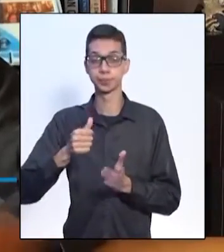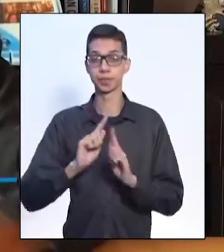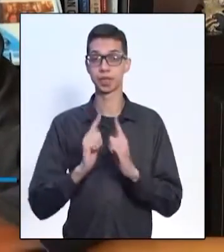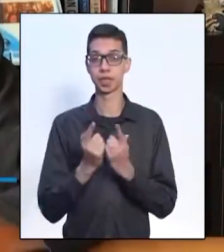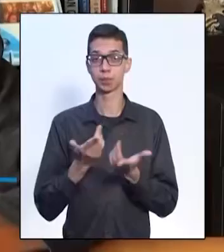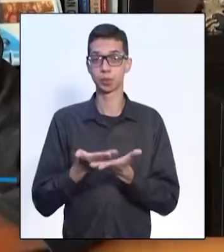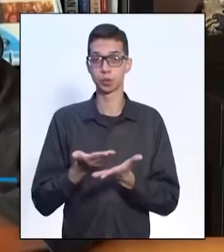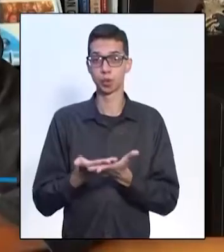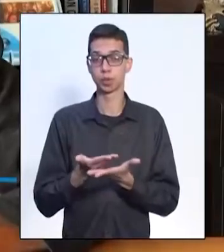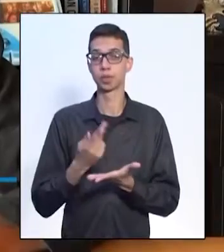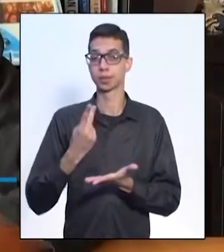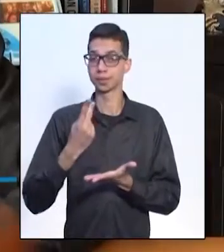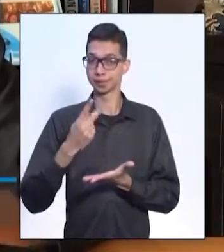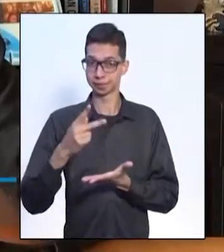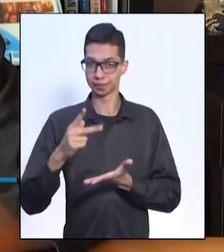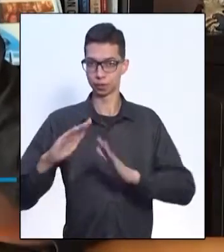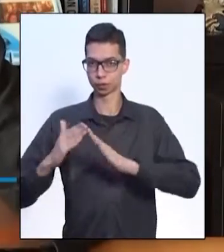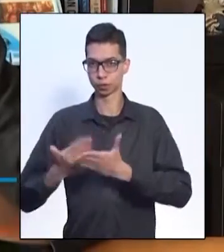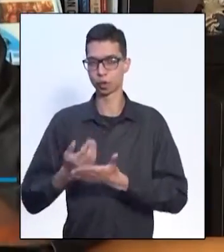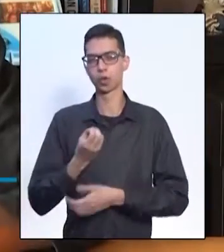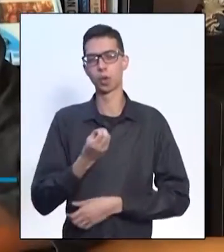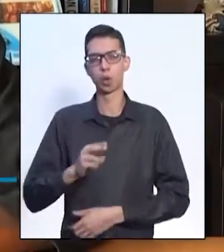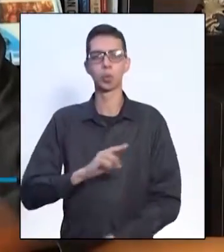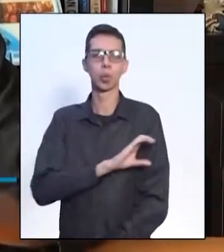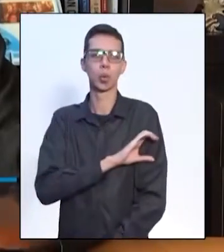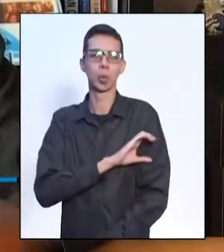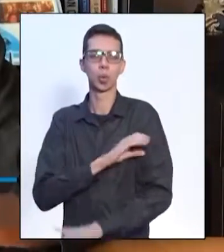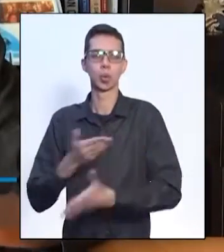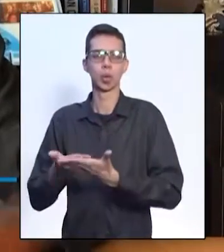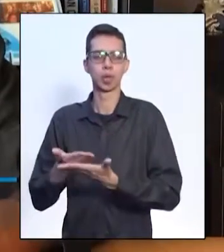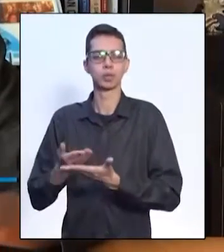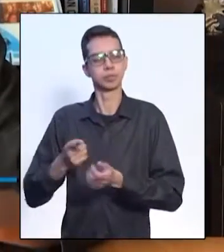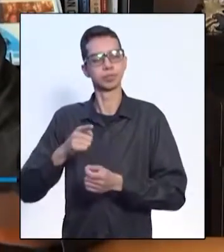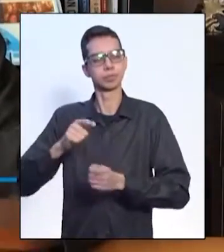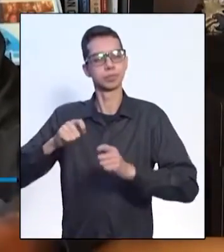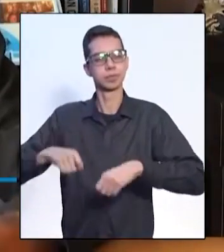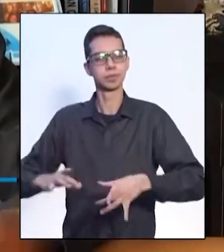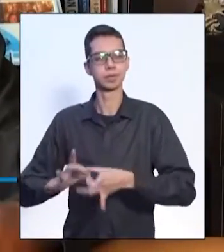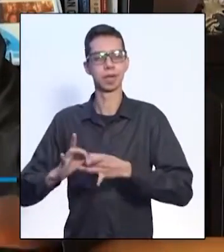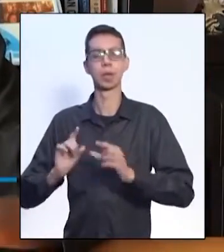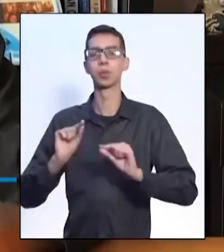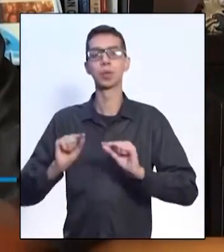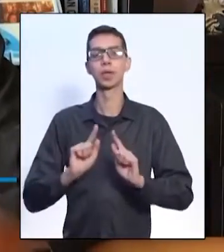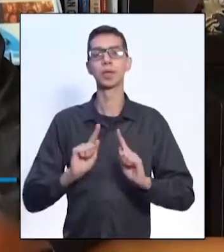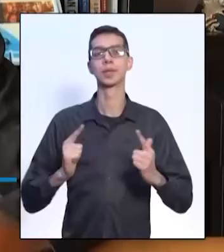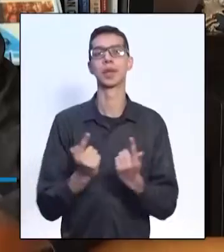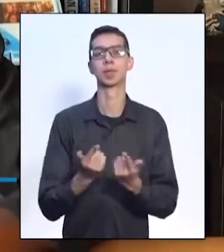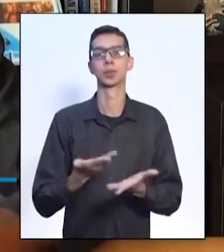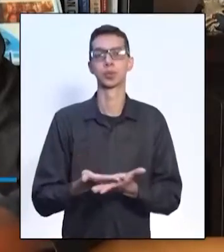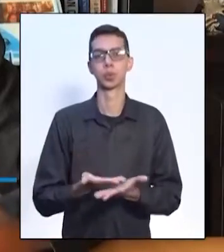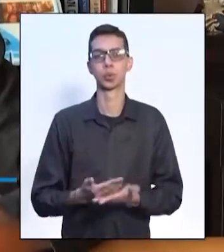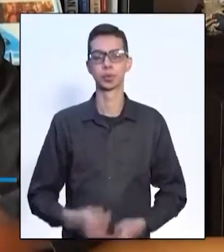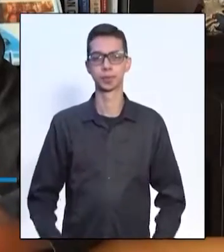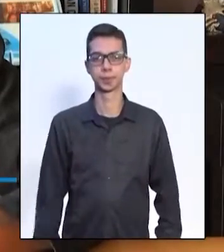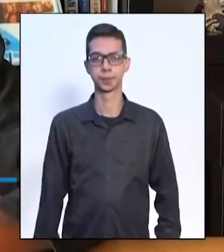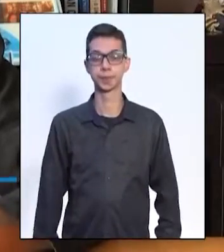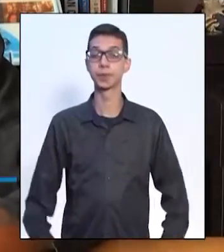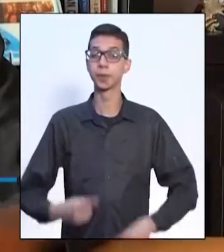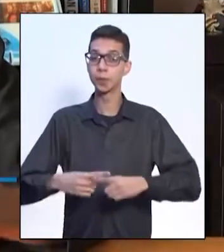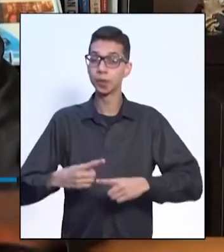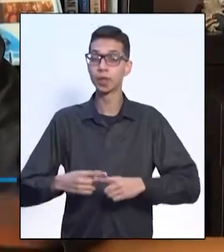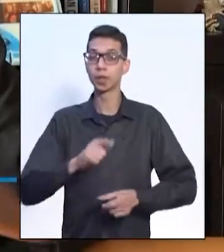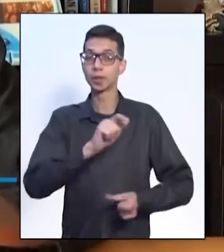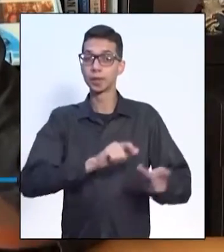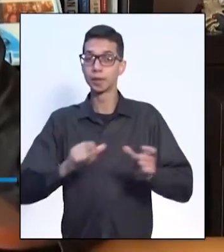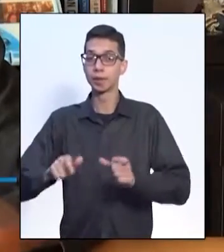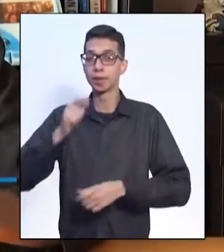da sua escola ou do seu colégio. Os grêmios estudantis, eles têm justamente o objetivo de representar os interesses dos estudantes.